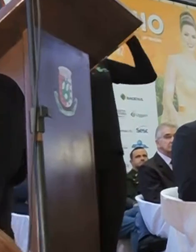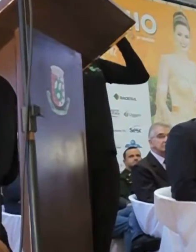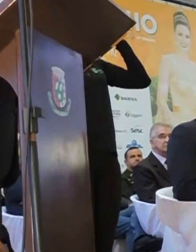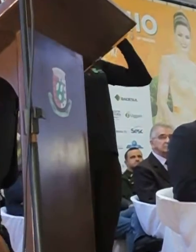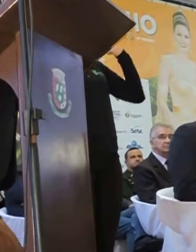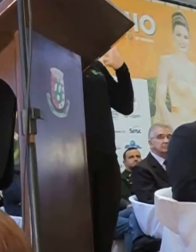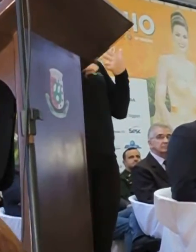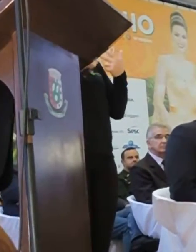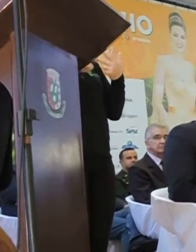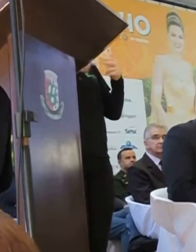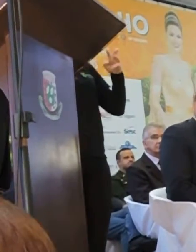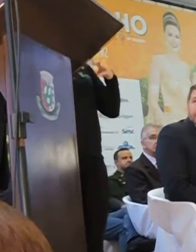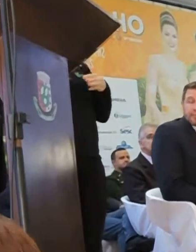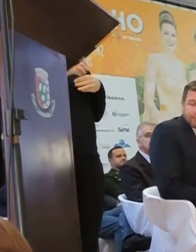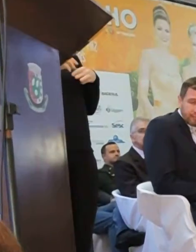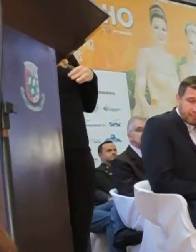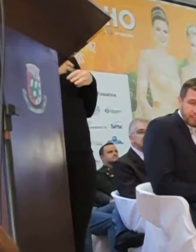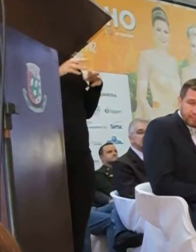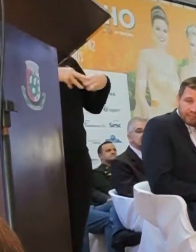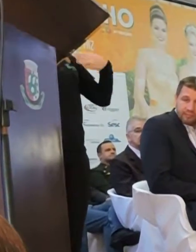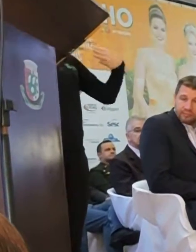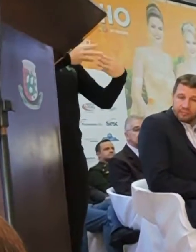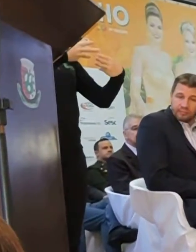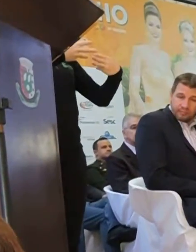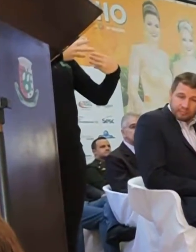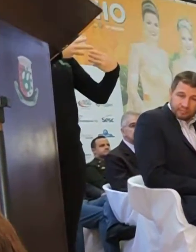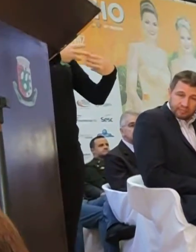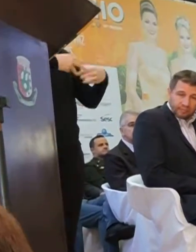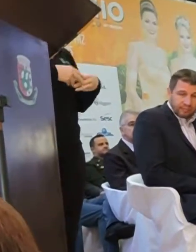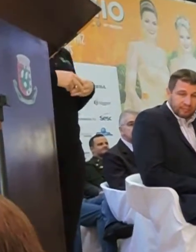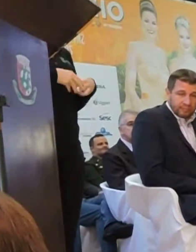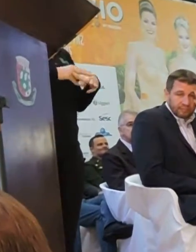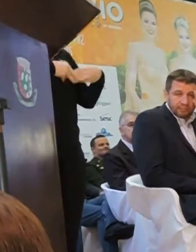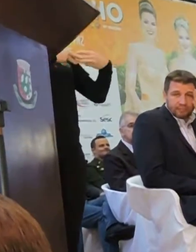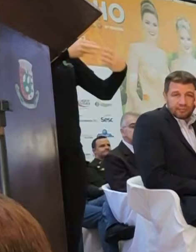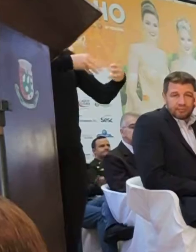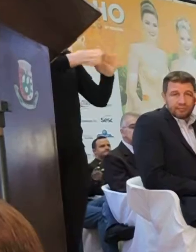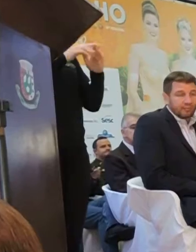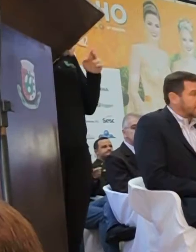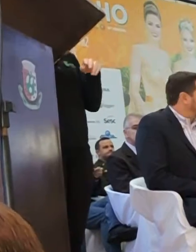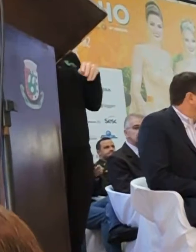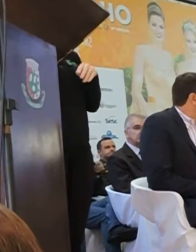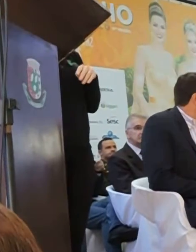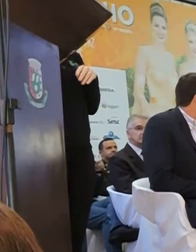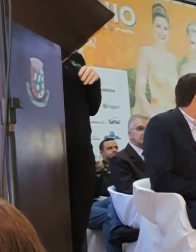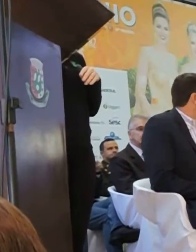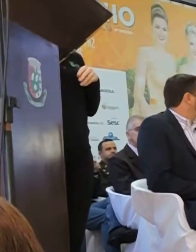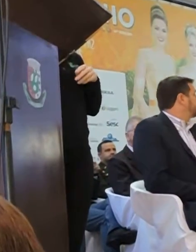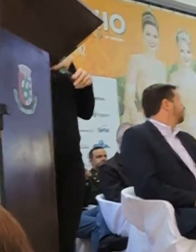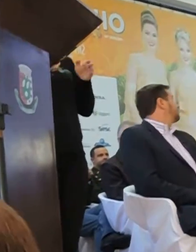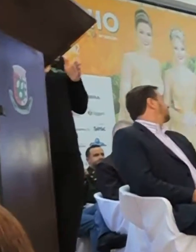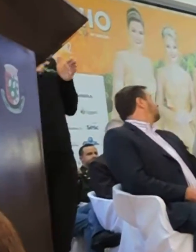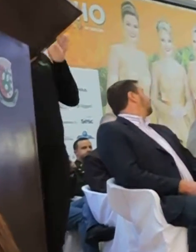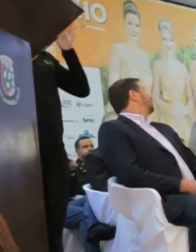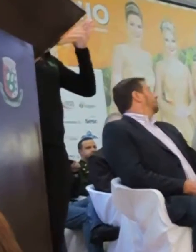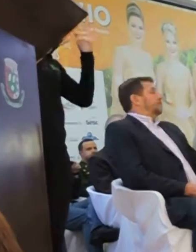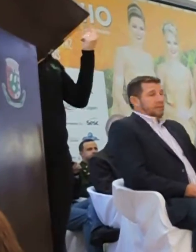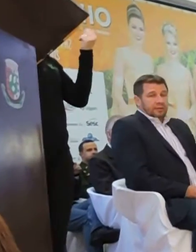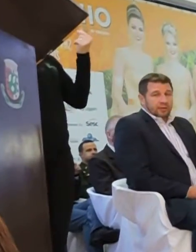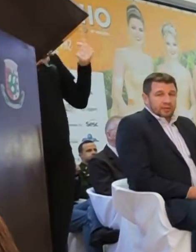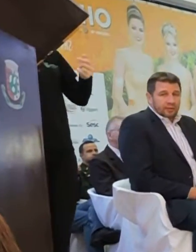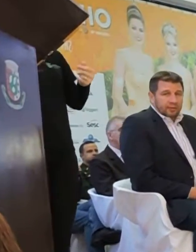turismo. Senhor ministro Max Beltrão, por falar em vocação econômica, temos